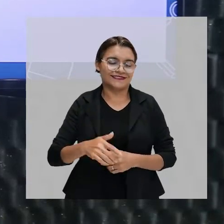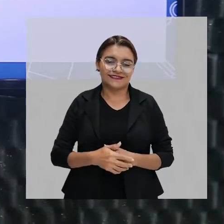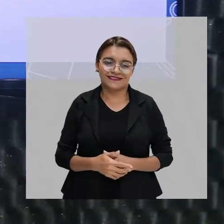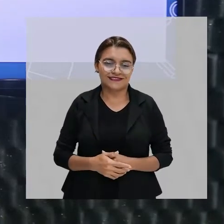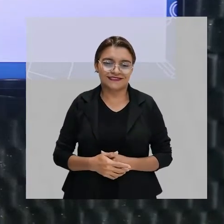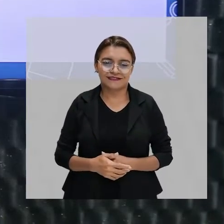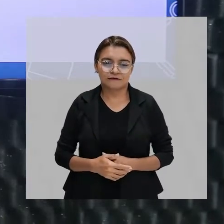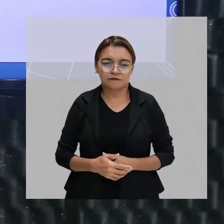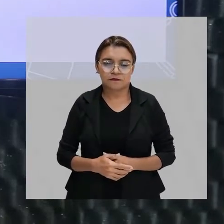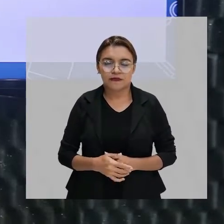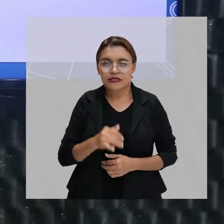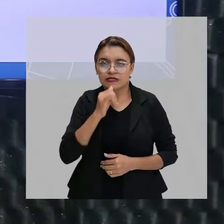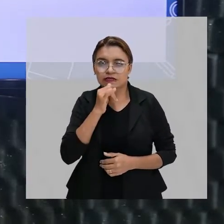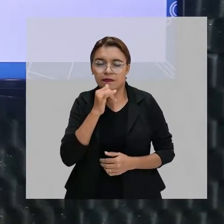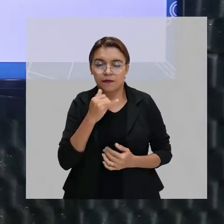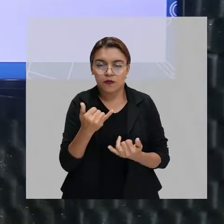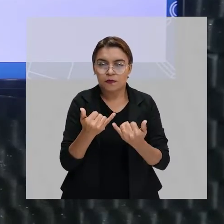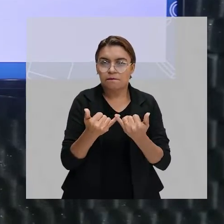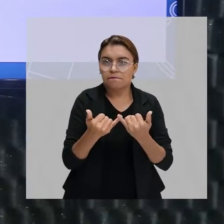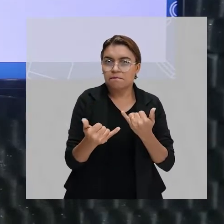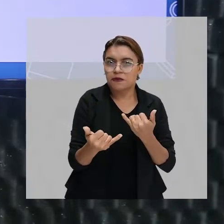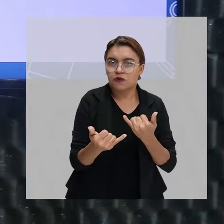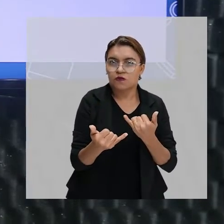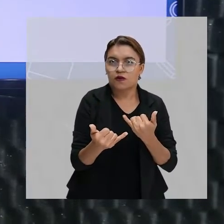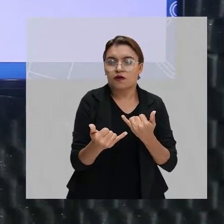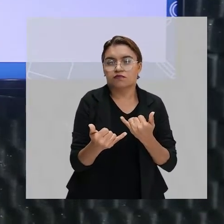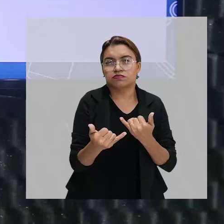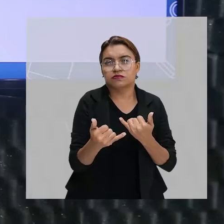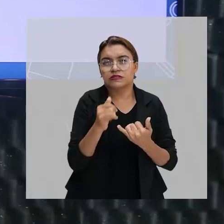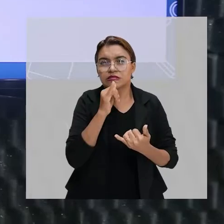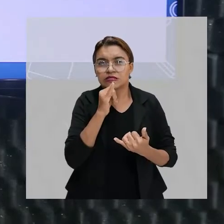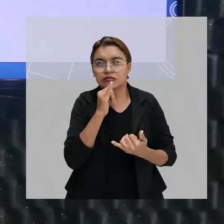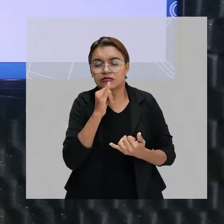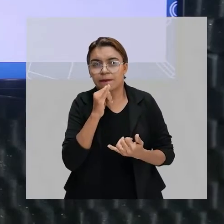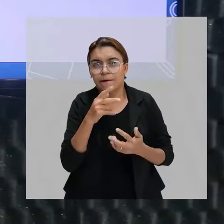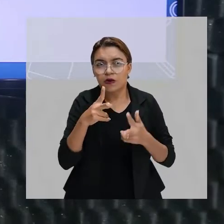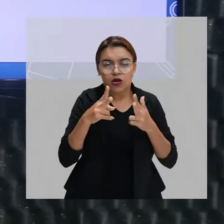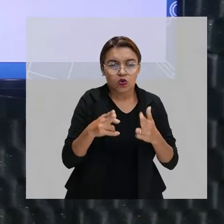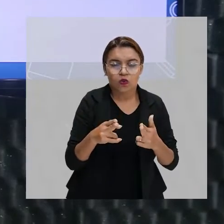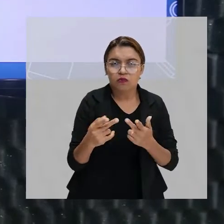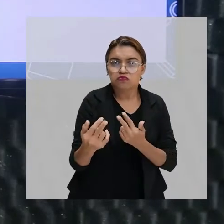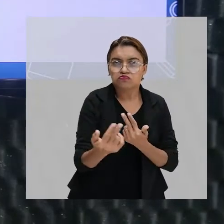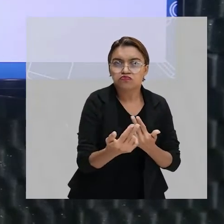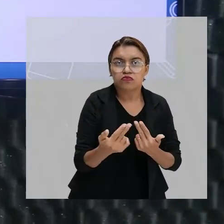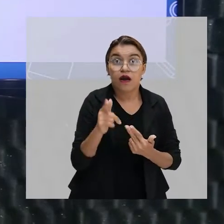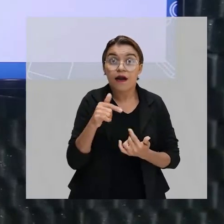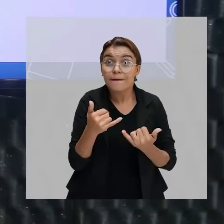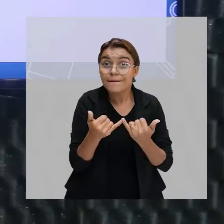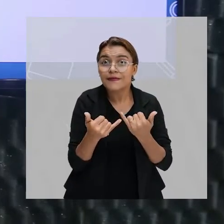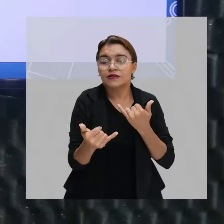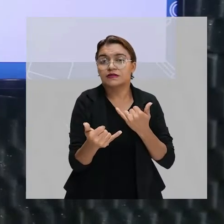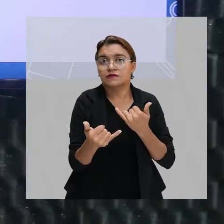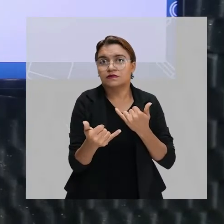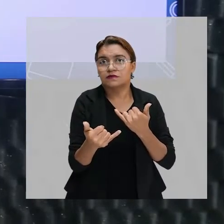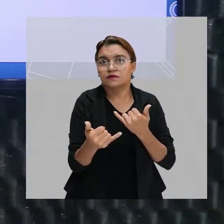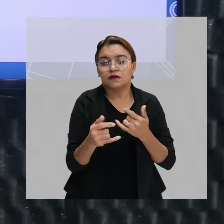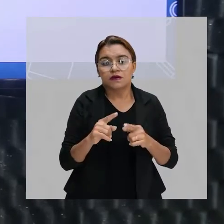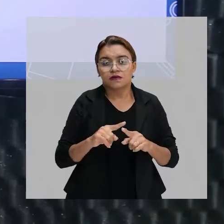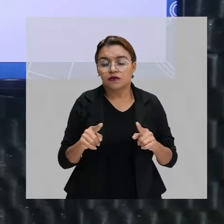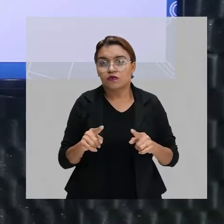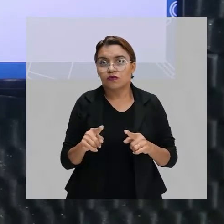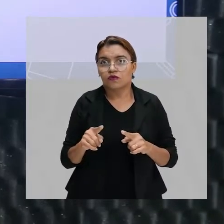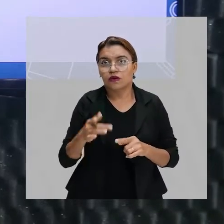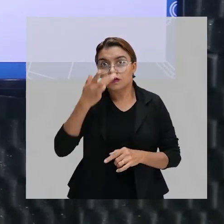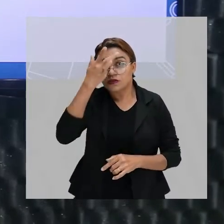é igual tem a ver com ser parecido ser igual mesmo na verdade então